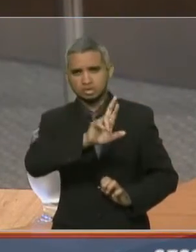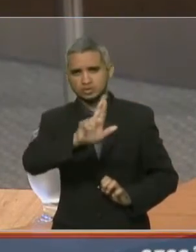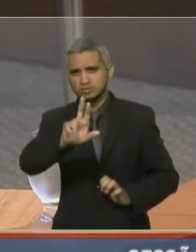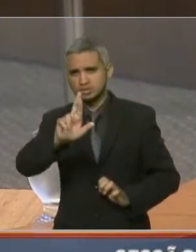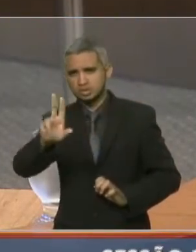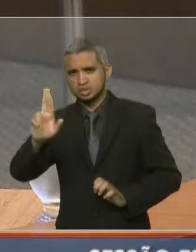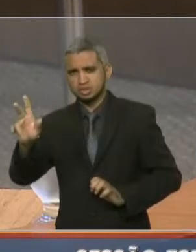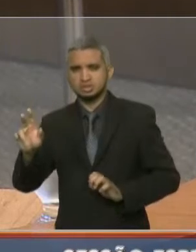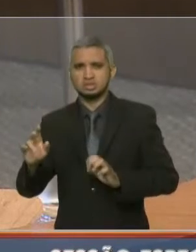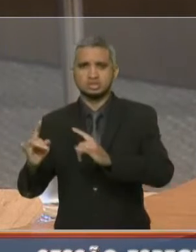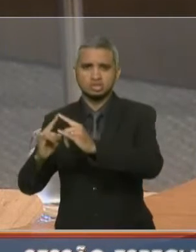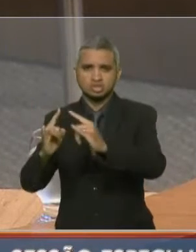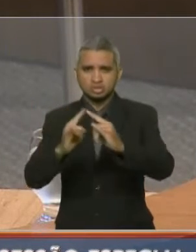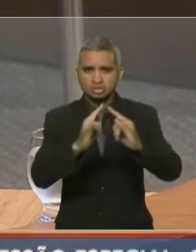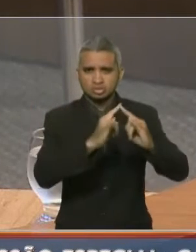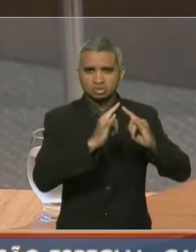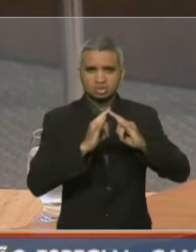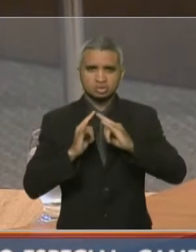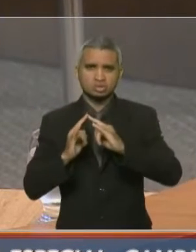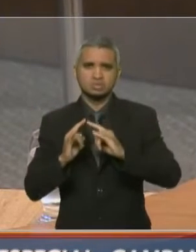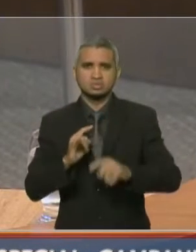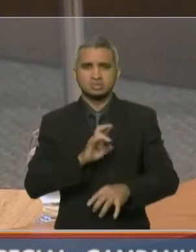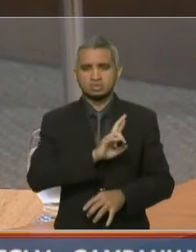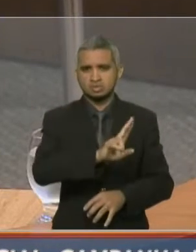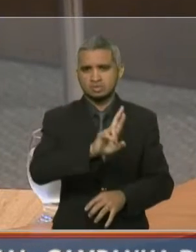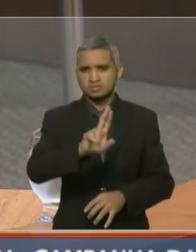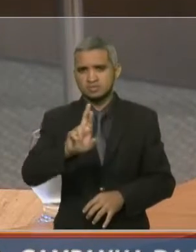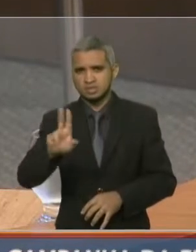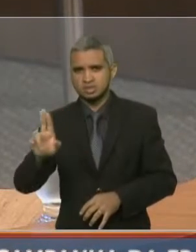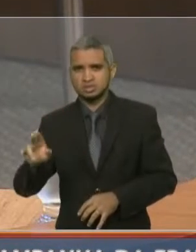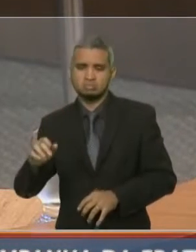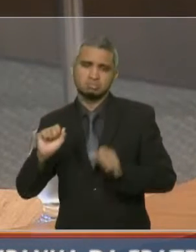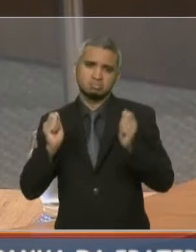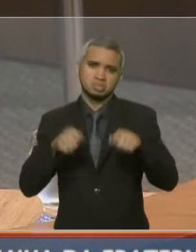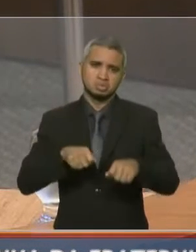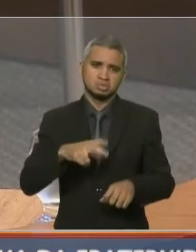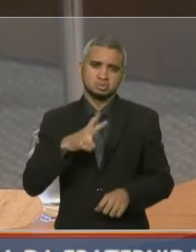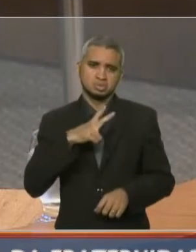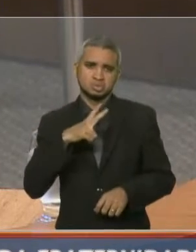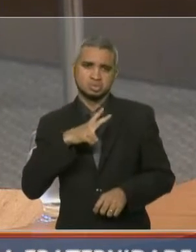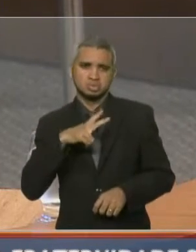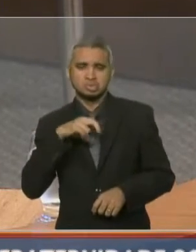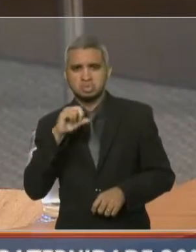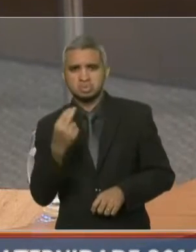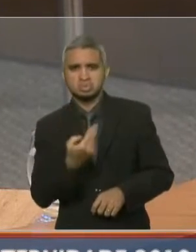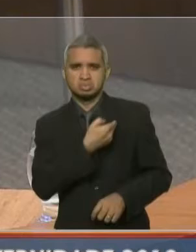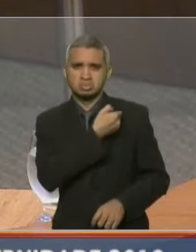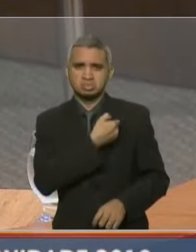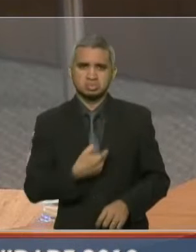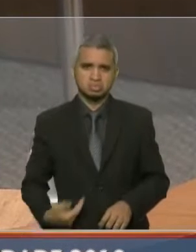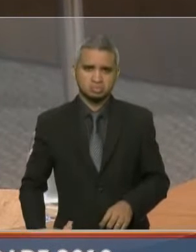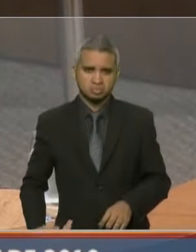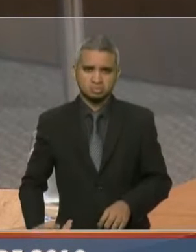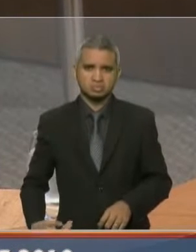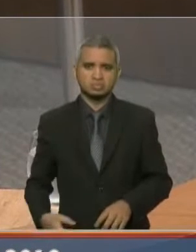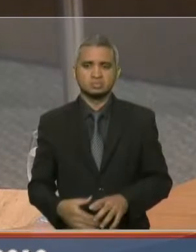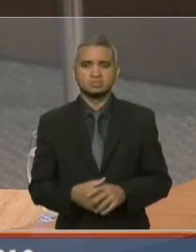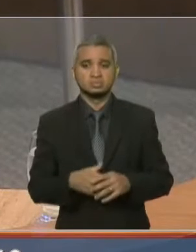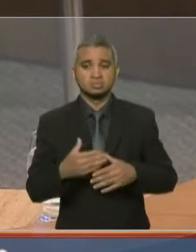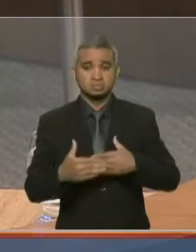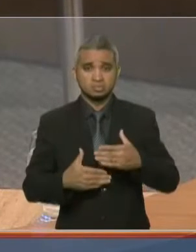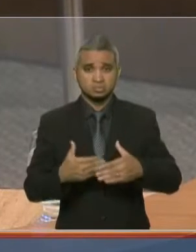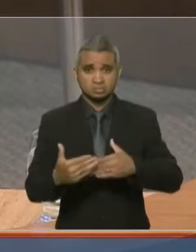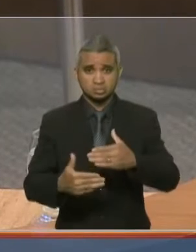instituições, sejam elas públicas ou privadas, que estejam inseridas na temática. E este processo